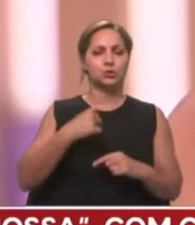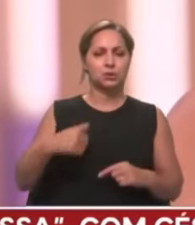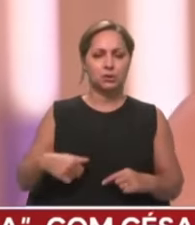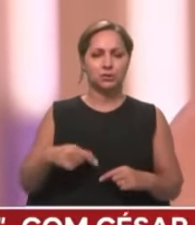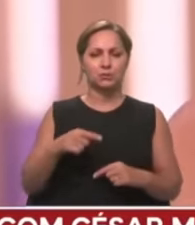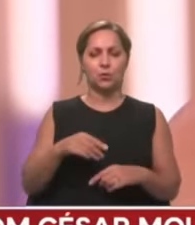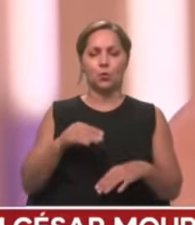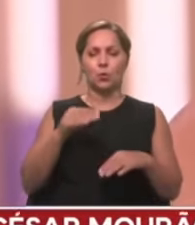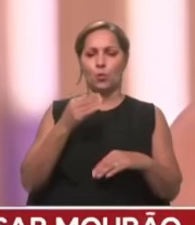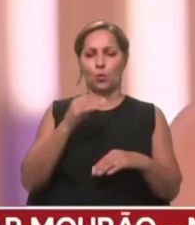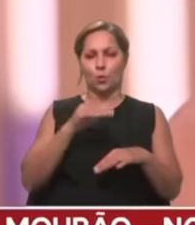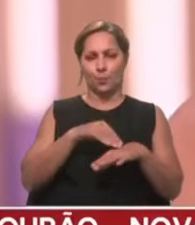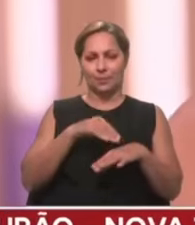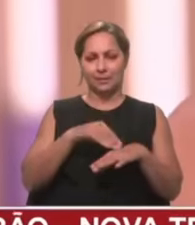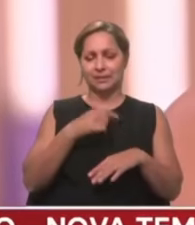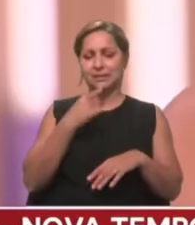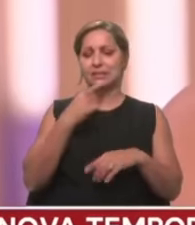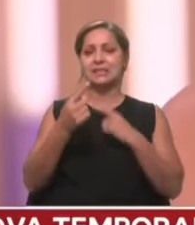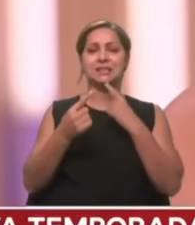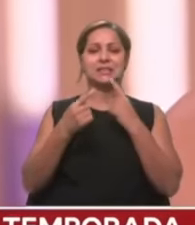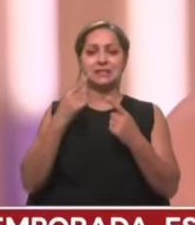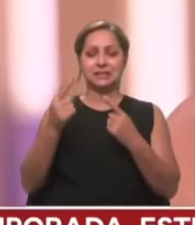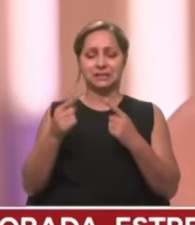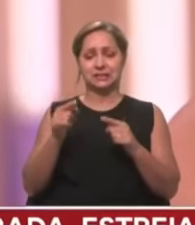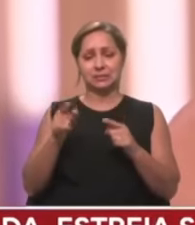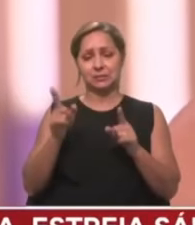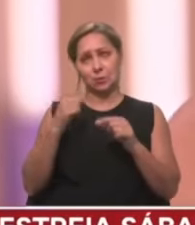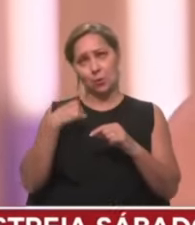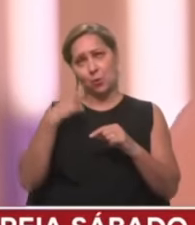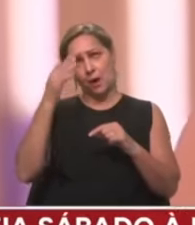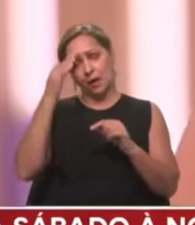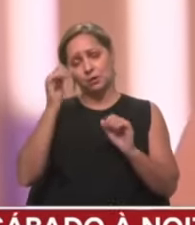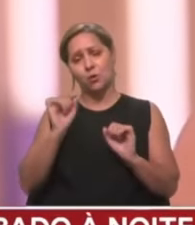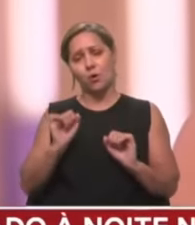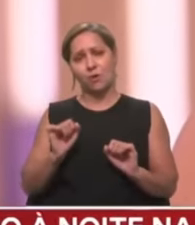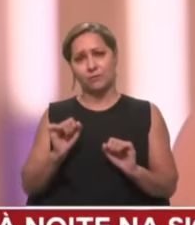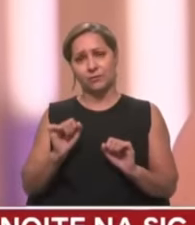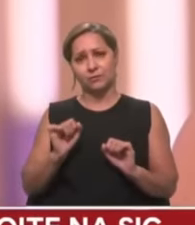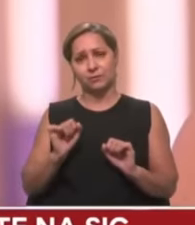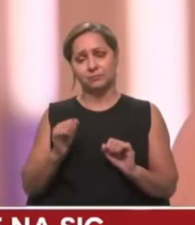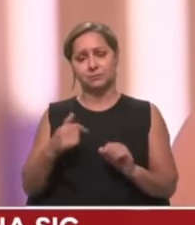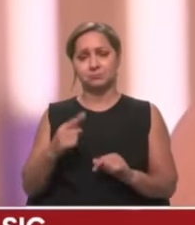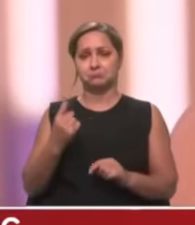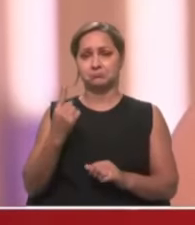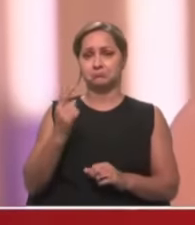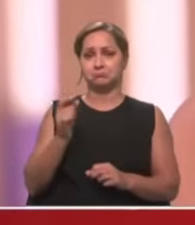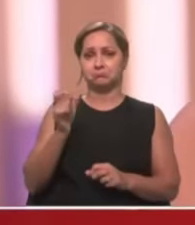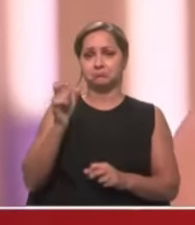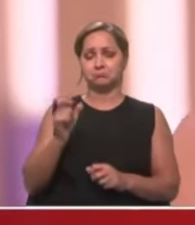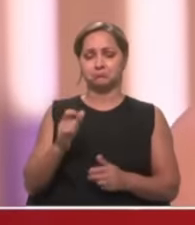comentários todos que ele fez dele que ele fez portanto isso para mim também são ofensas não não só uma pessoa mas a muita gente